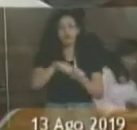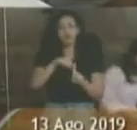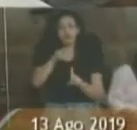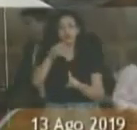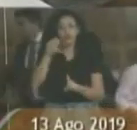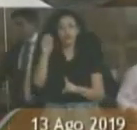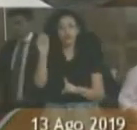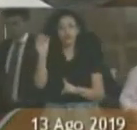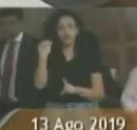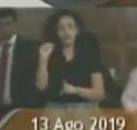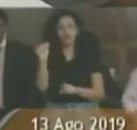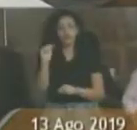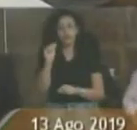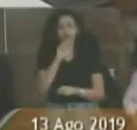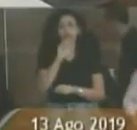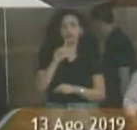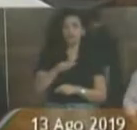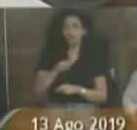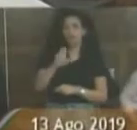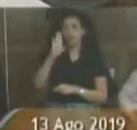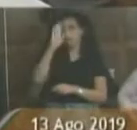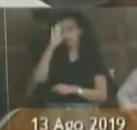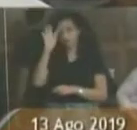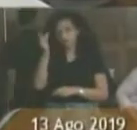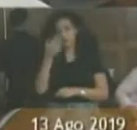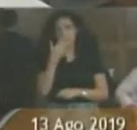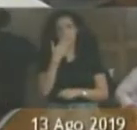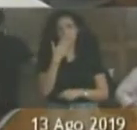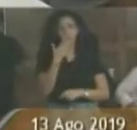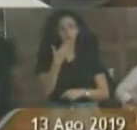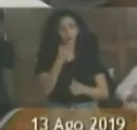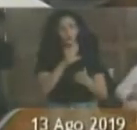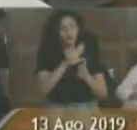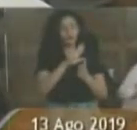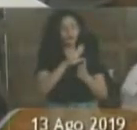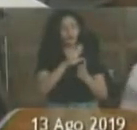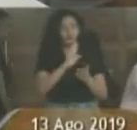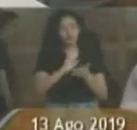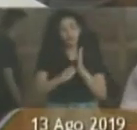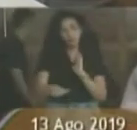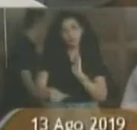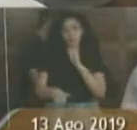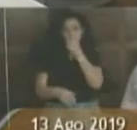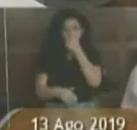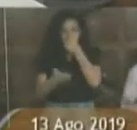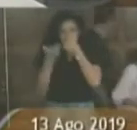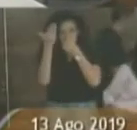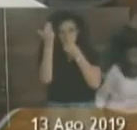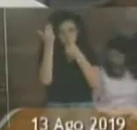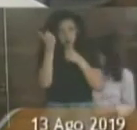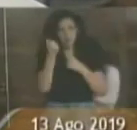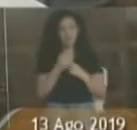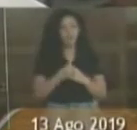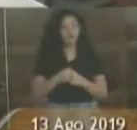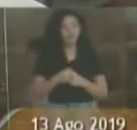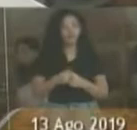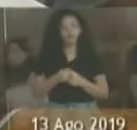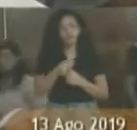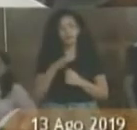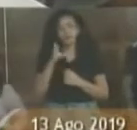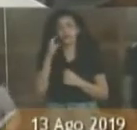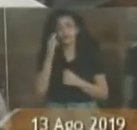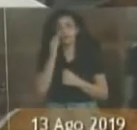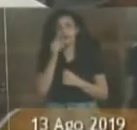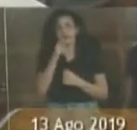Zé Augusto, Sargento Timóteo, que por requerimento pediu para deixar a sessão. Marquinhos Coelho, Canindé do